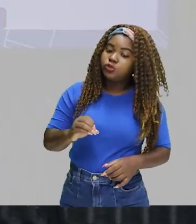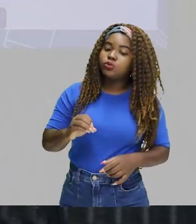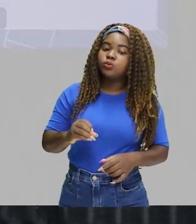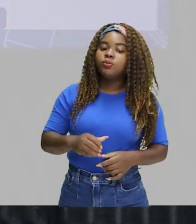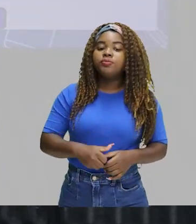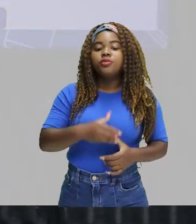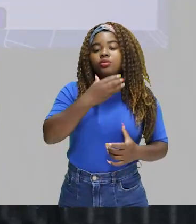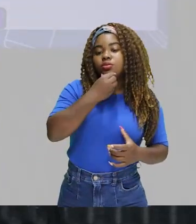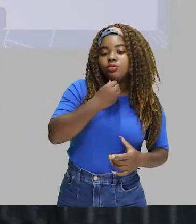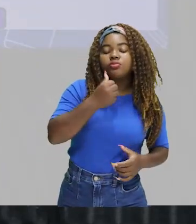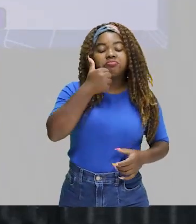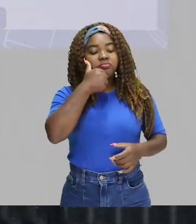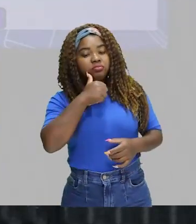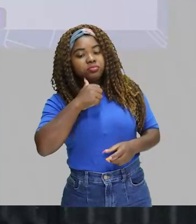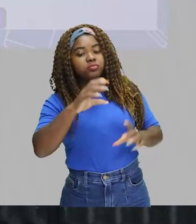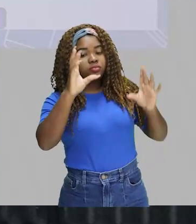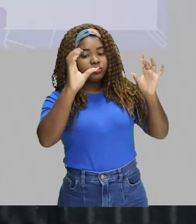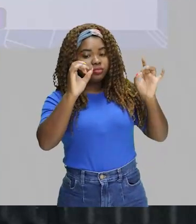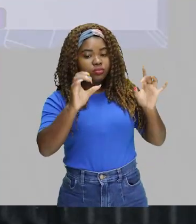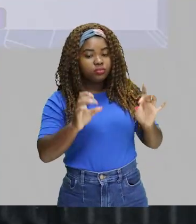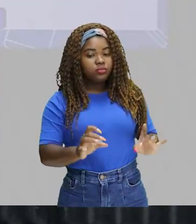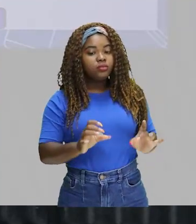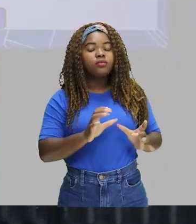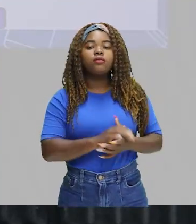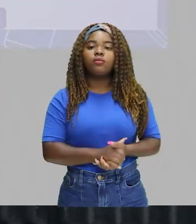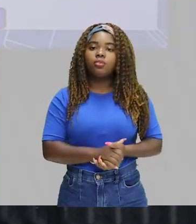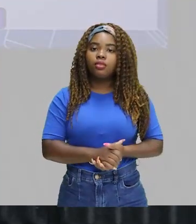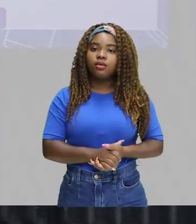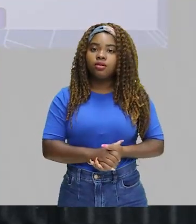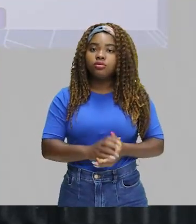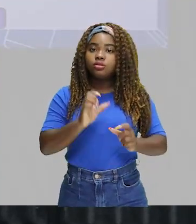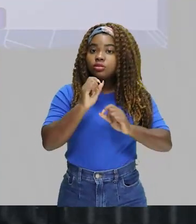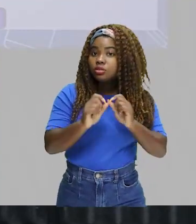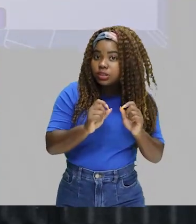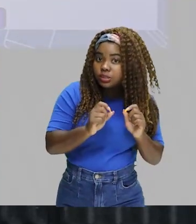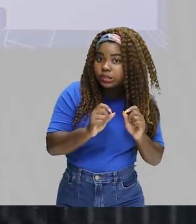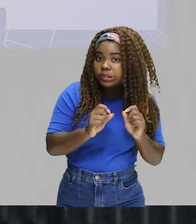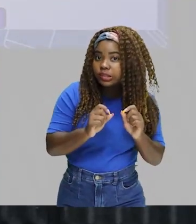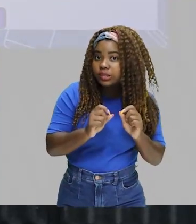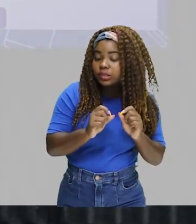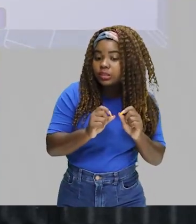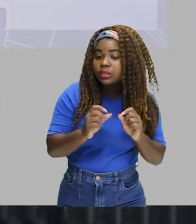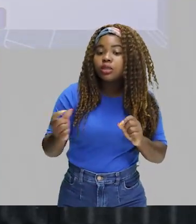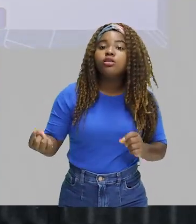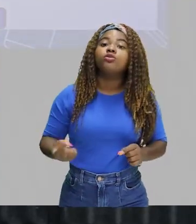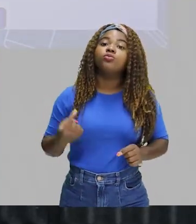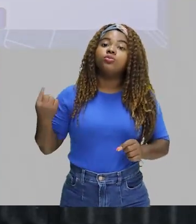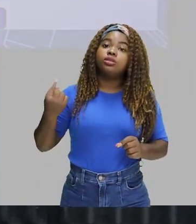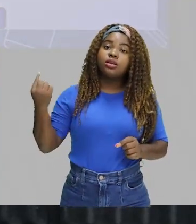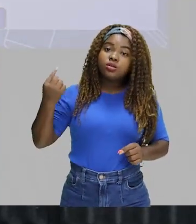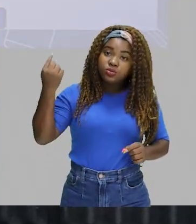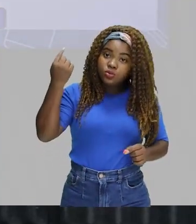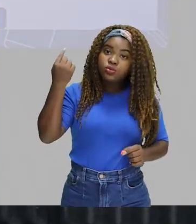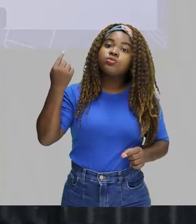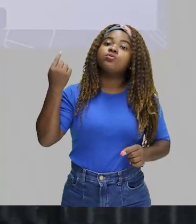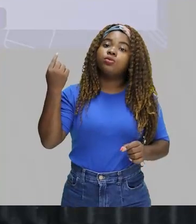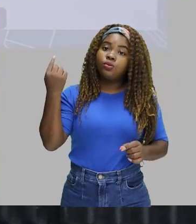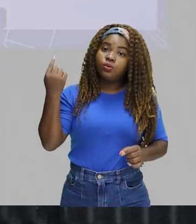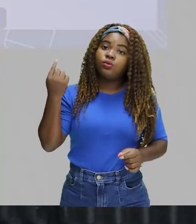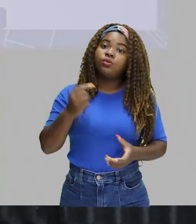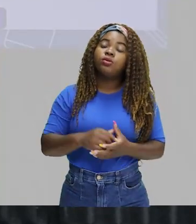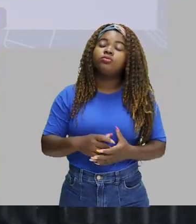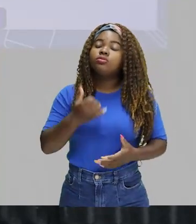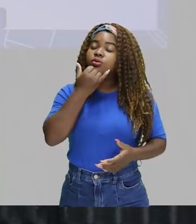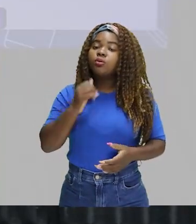estou falando especificamente de quê? Dos adultos, tá? Das disputas que acontecem nos